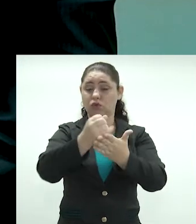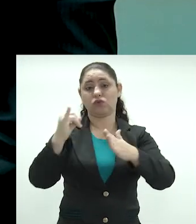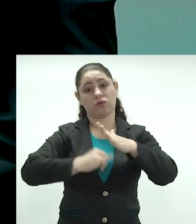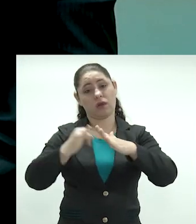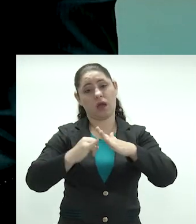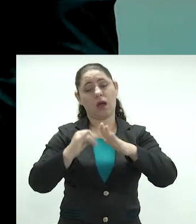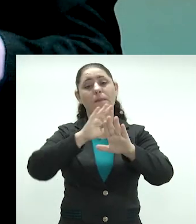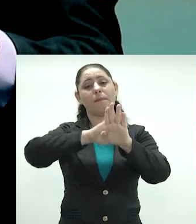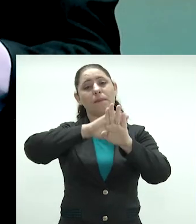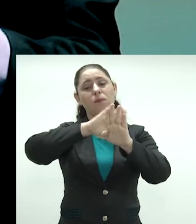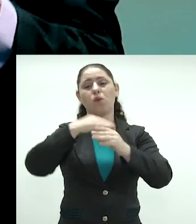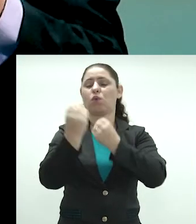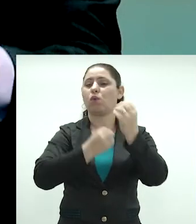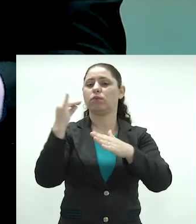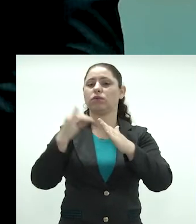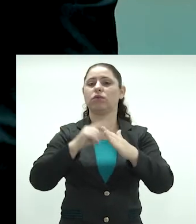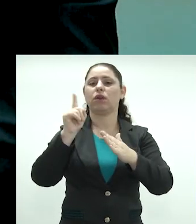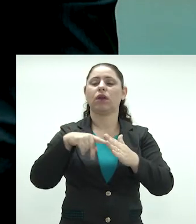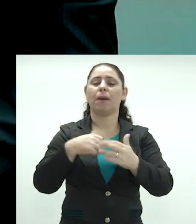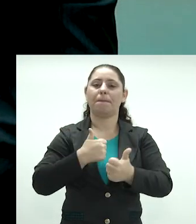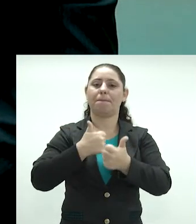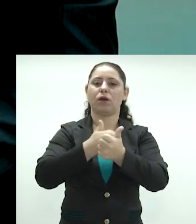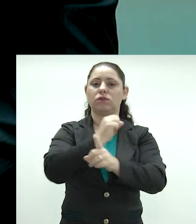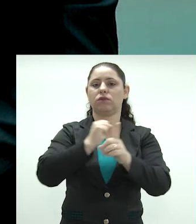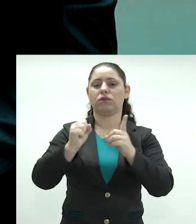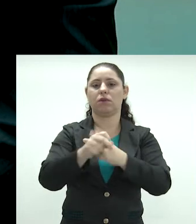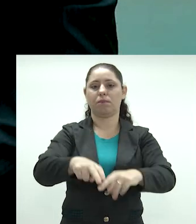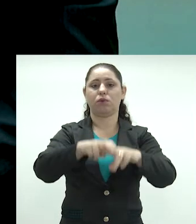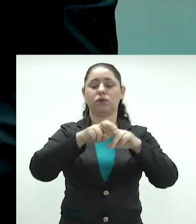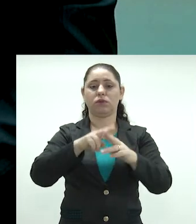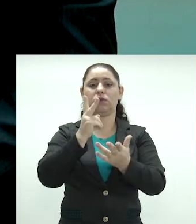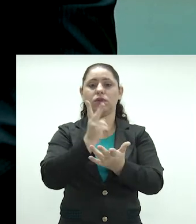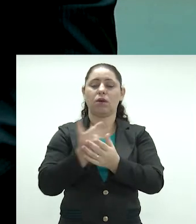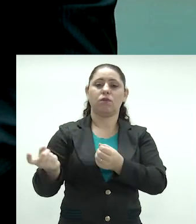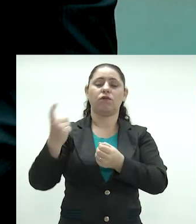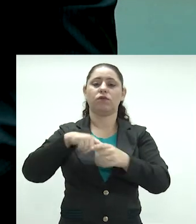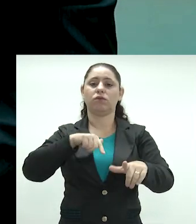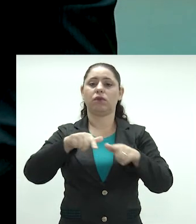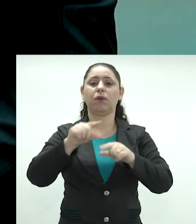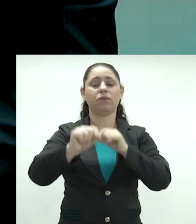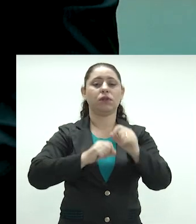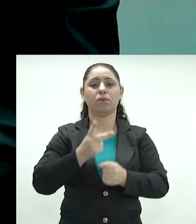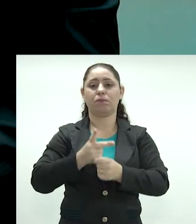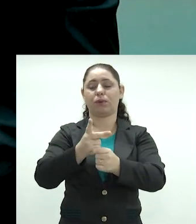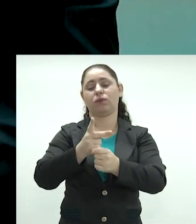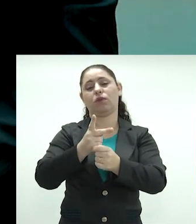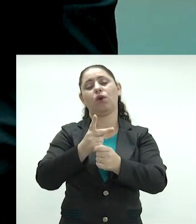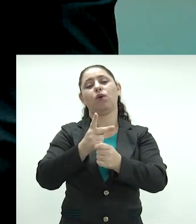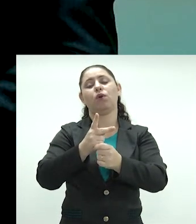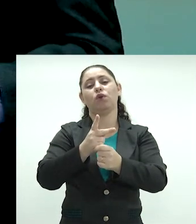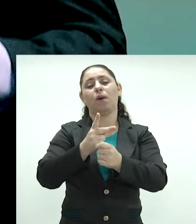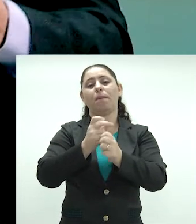o nosso papel como instituição é de estar próximo da sociedade, por isso que eu fiz questão de retomar as atividades para que os promotores possam estar junto